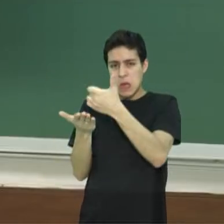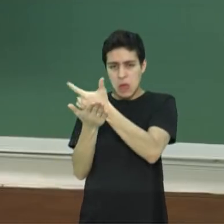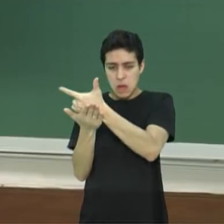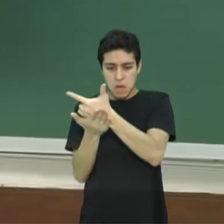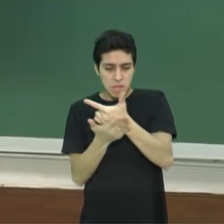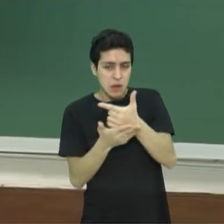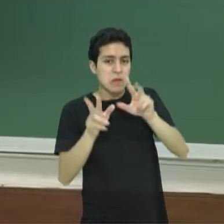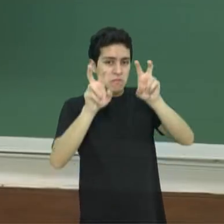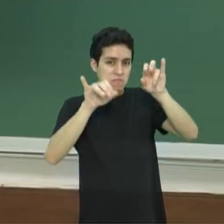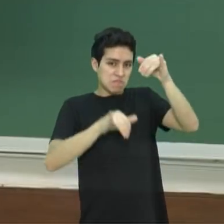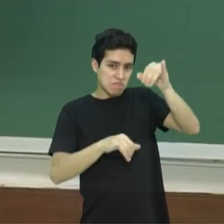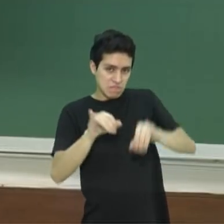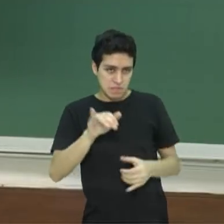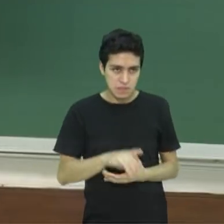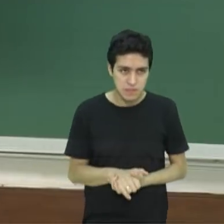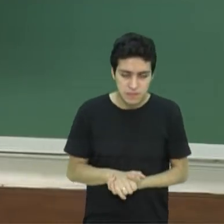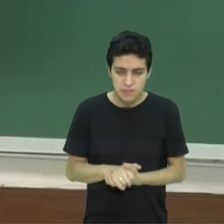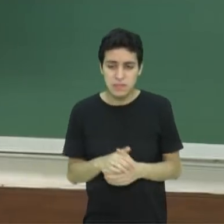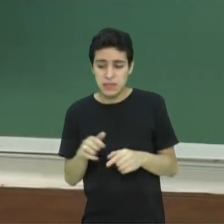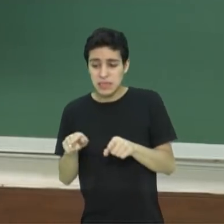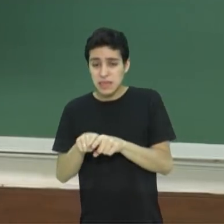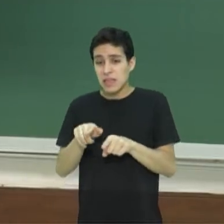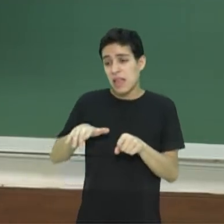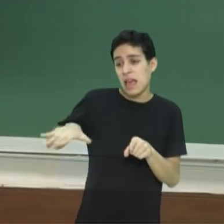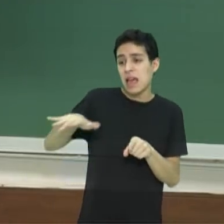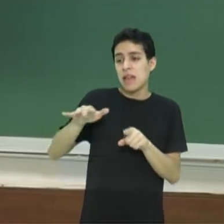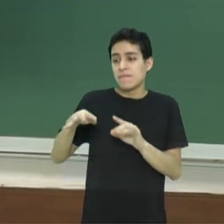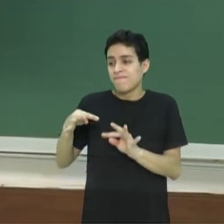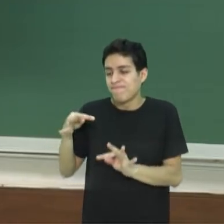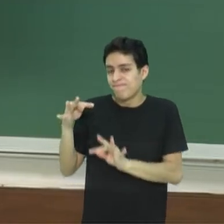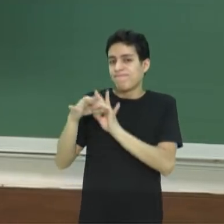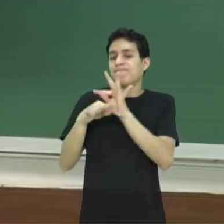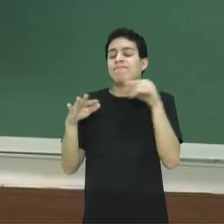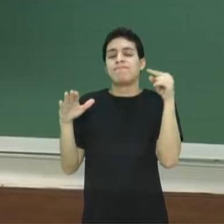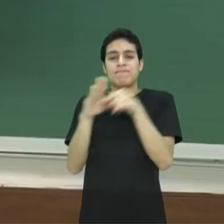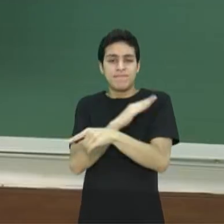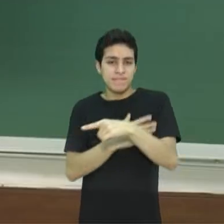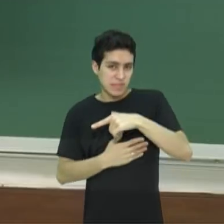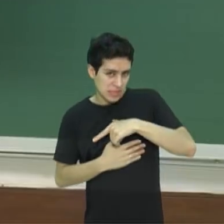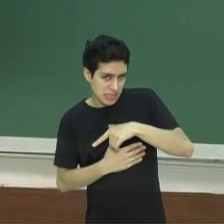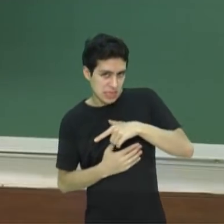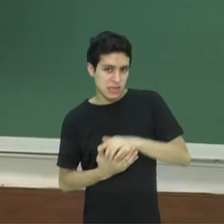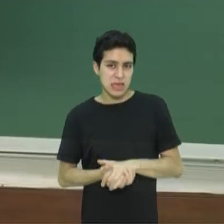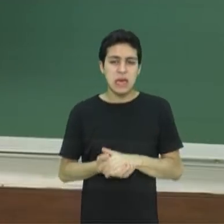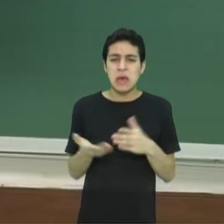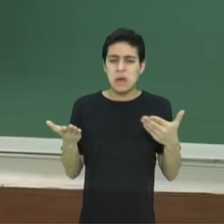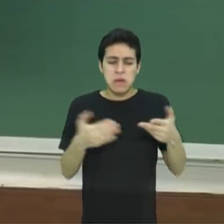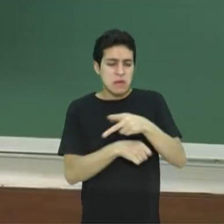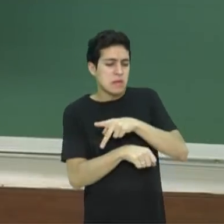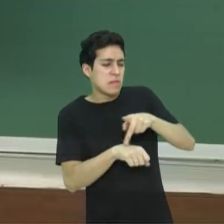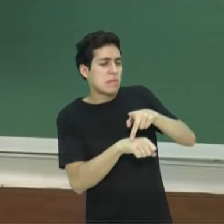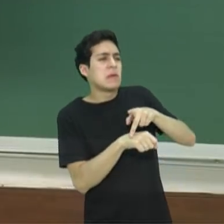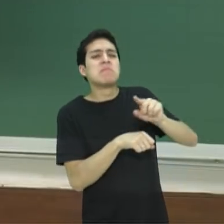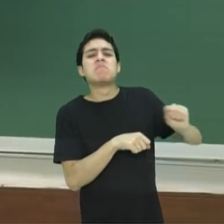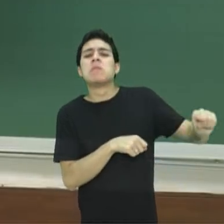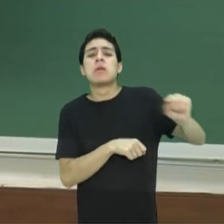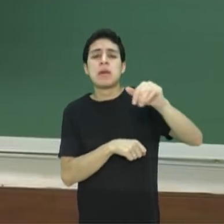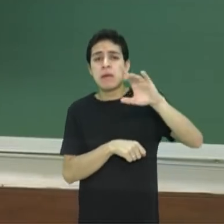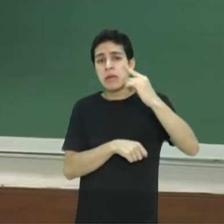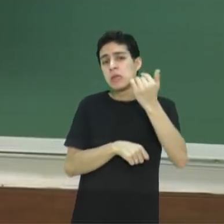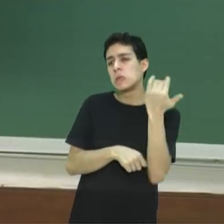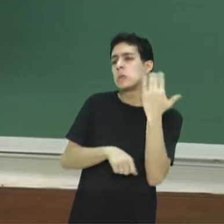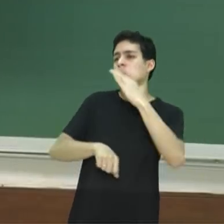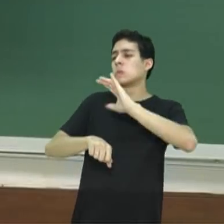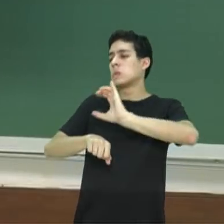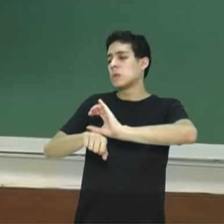A eletrotécnica é de alta tecnologia, que é o maior investimento hoje dos países